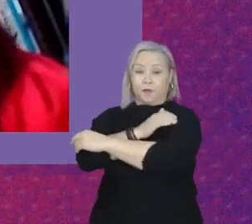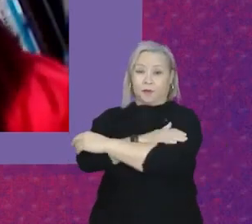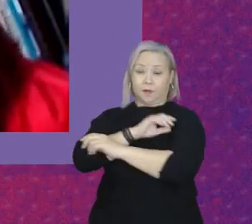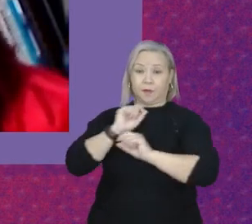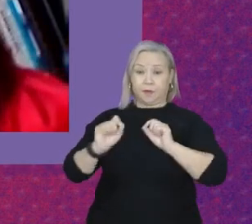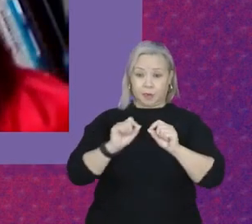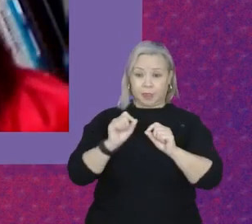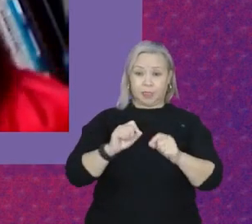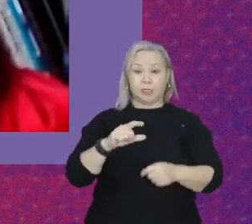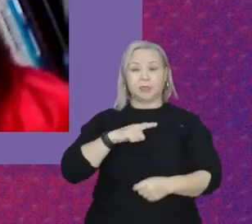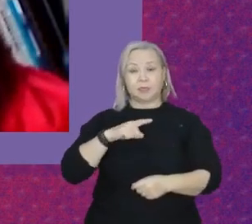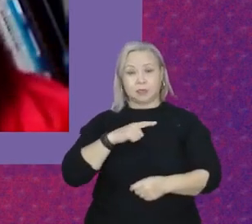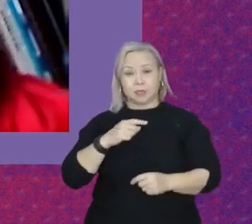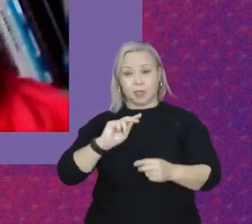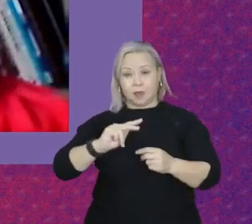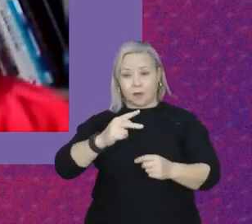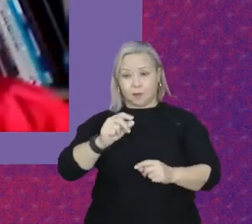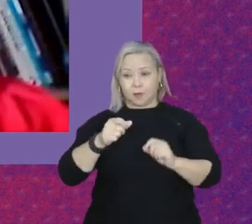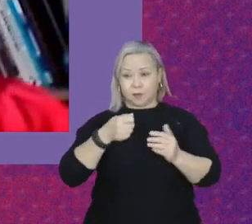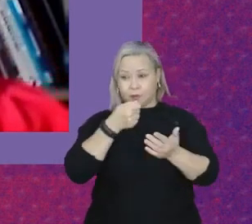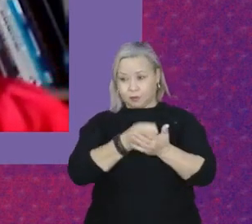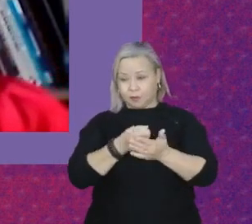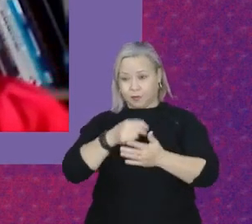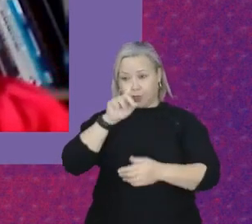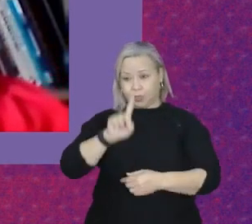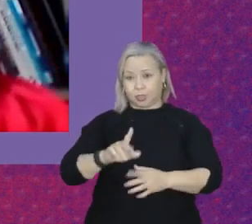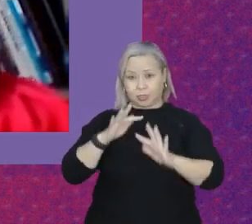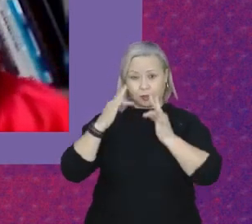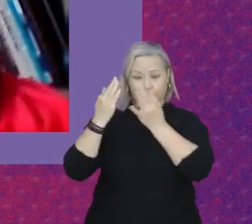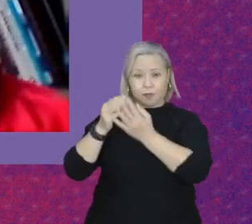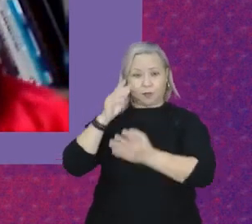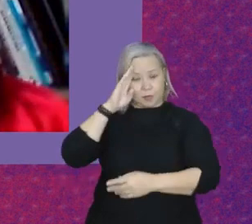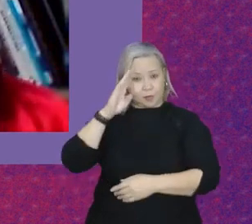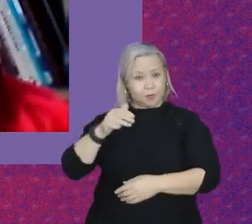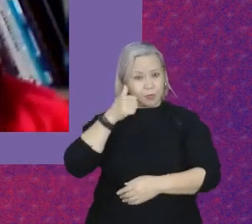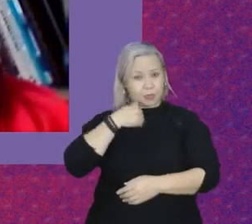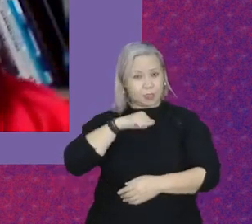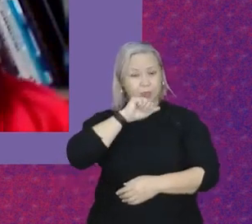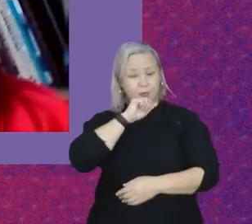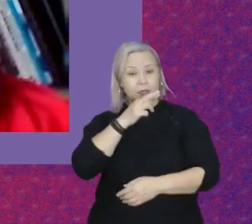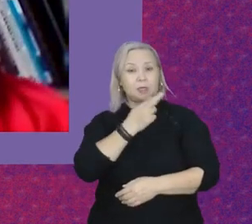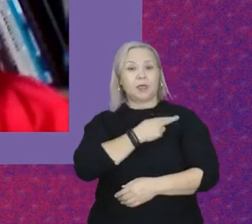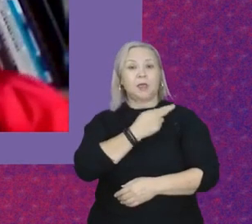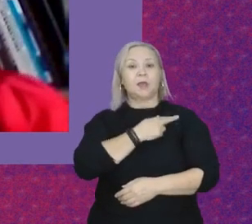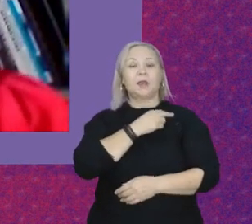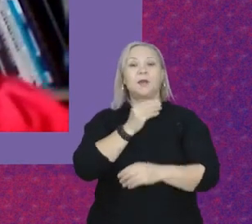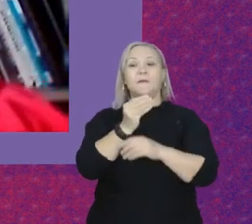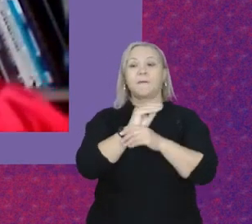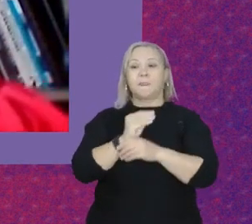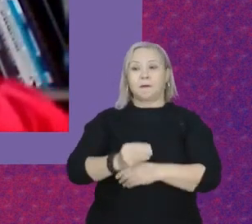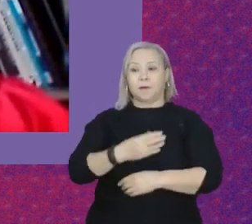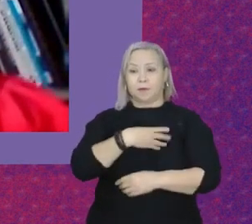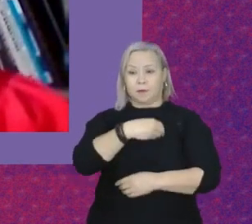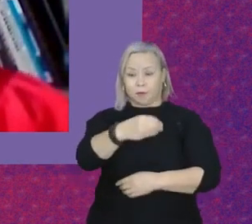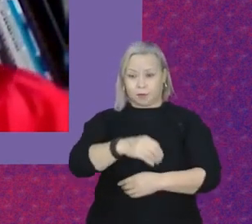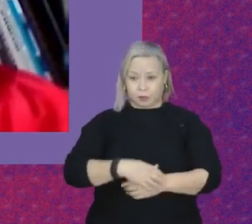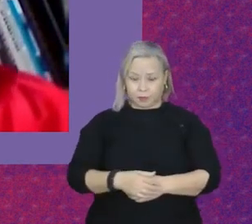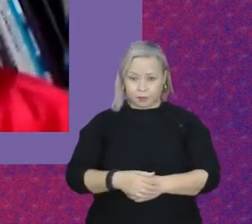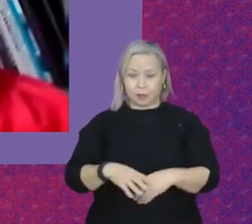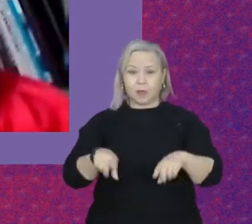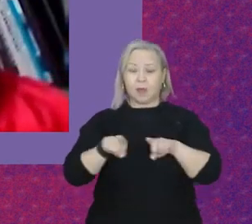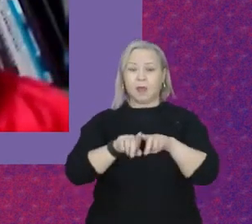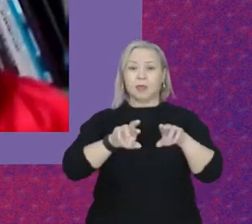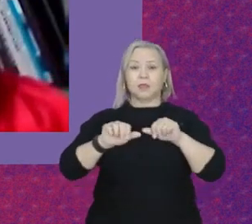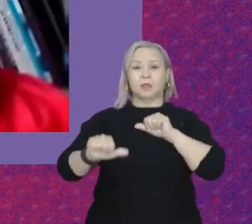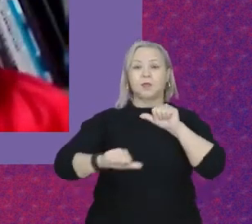frutos legislativos com deveres de garantia de direito às famílias, principalmente às mães, maiores responsáveis pelos cuidados, assim como a